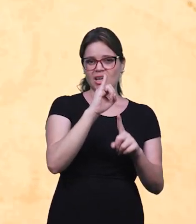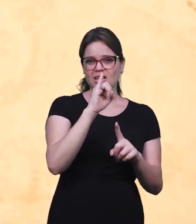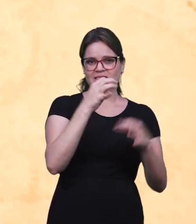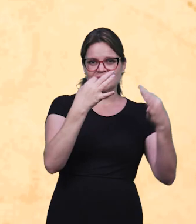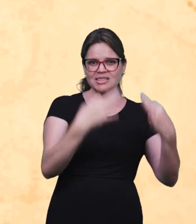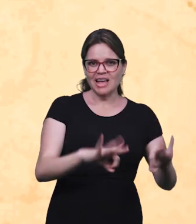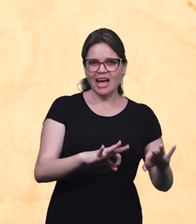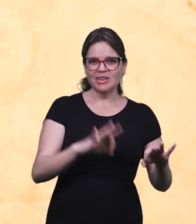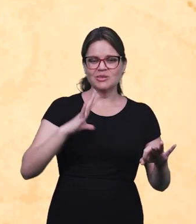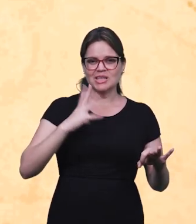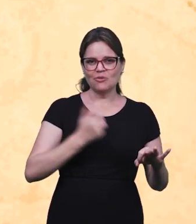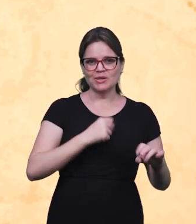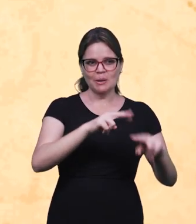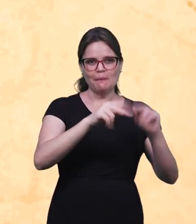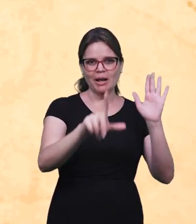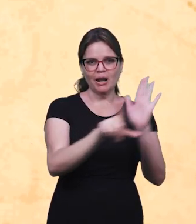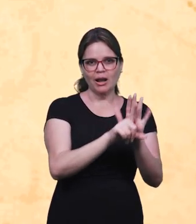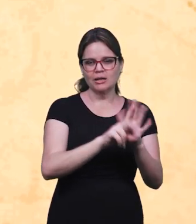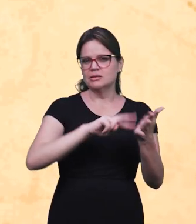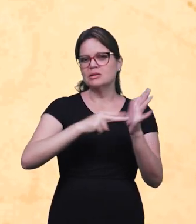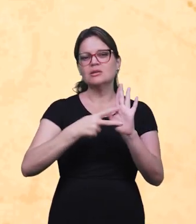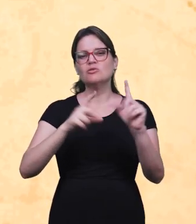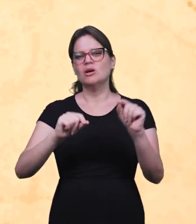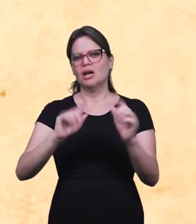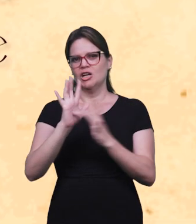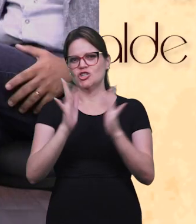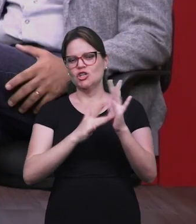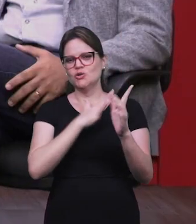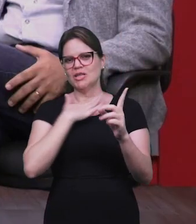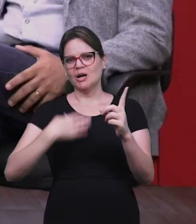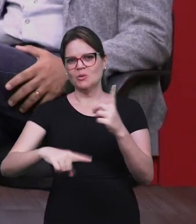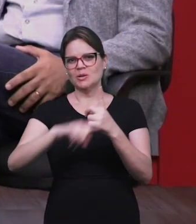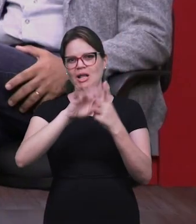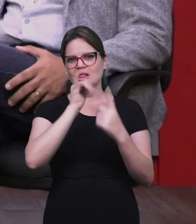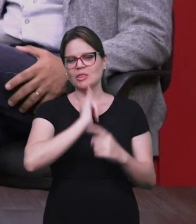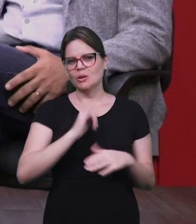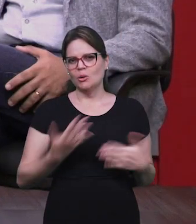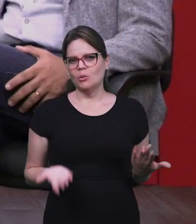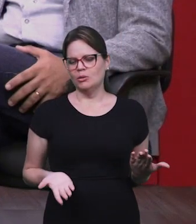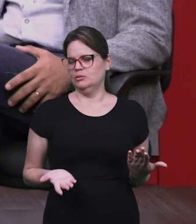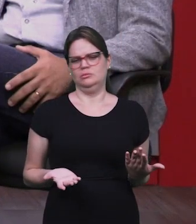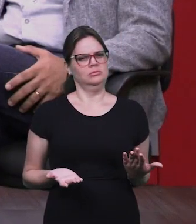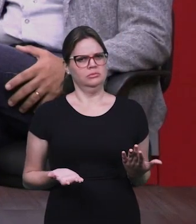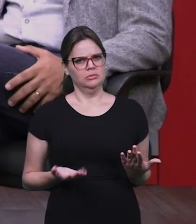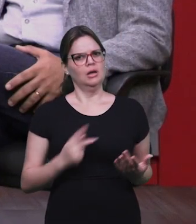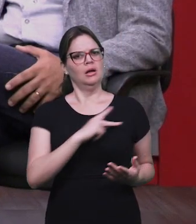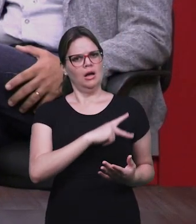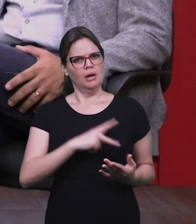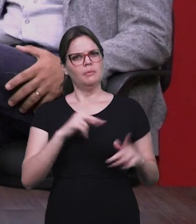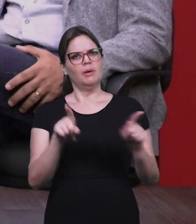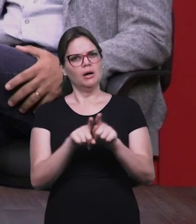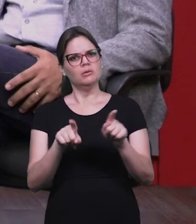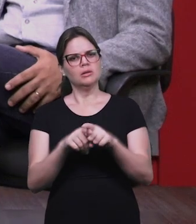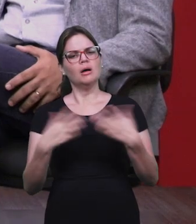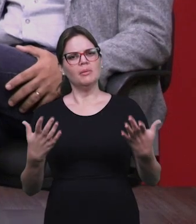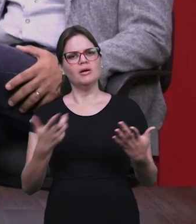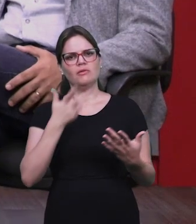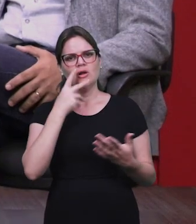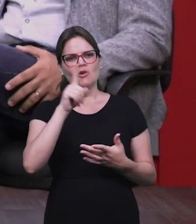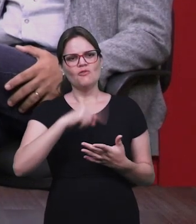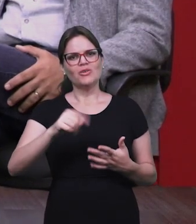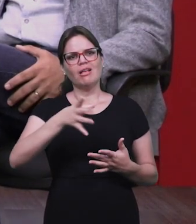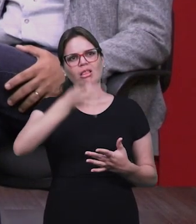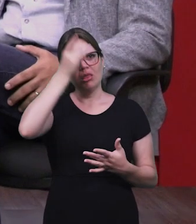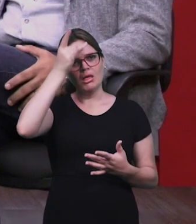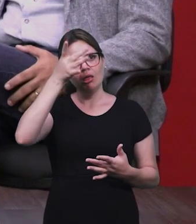segue-se que Cristo morreu debalde, morreu em vão. E agora o Paulo também diz isso, olha, guardais